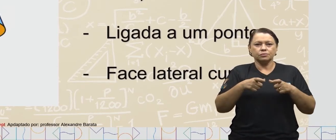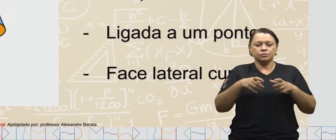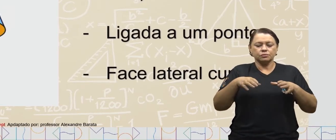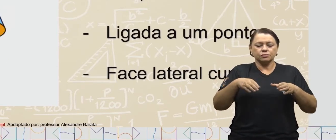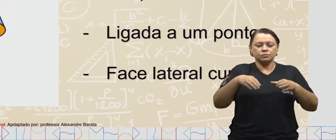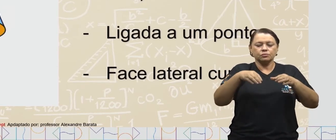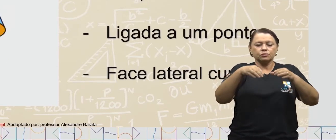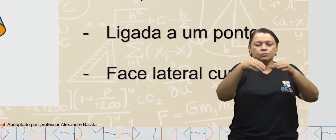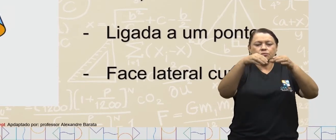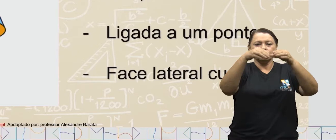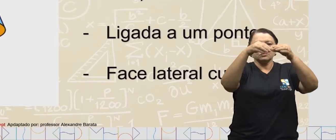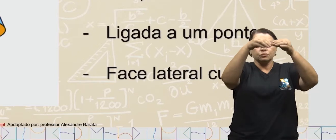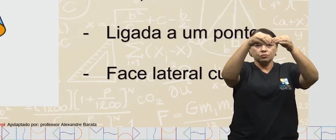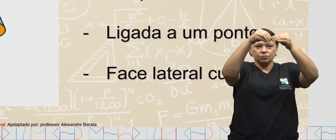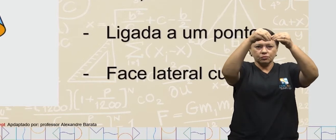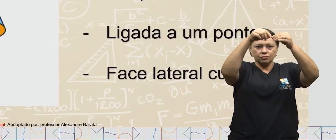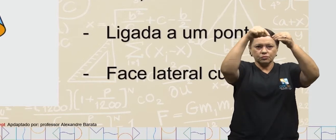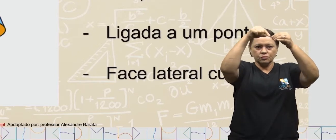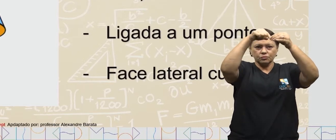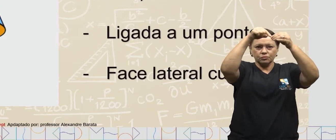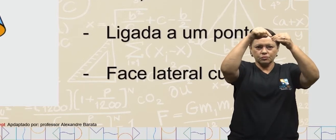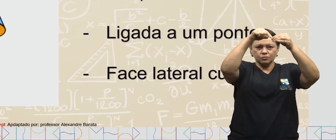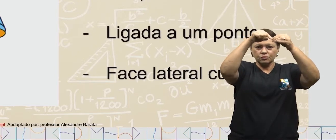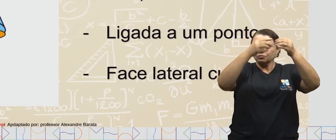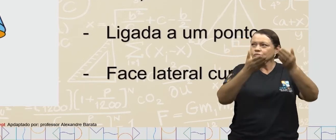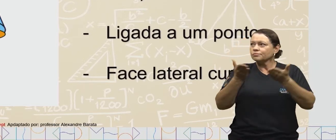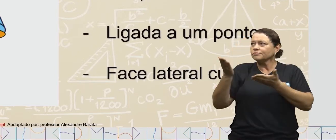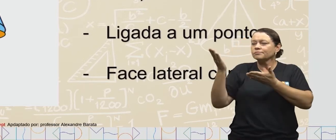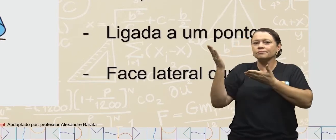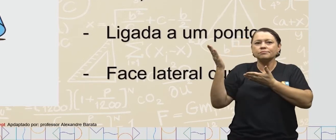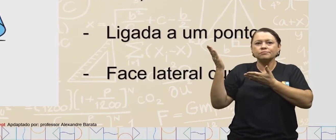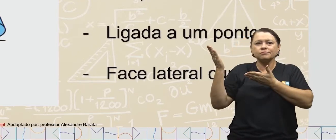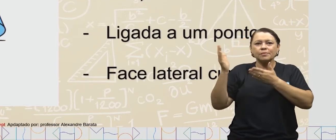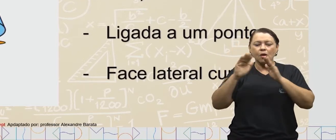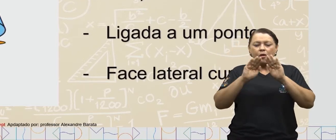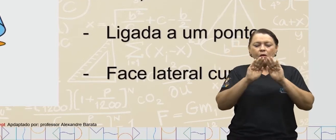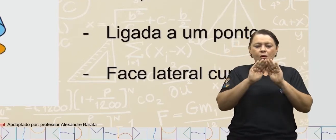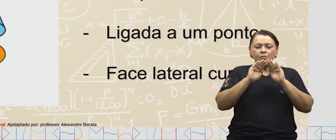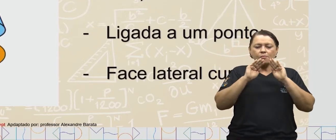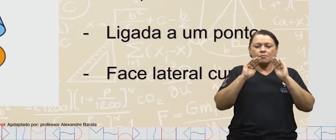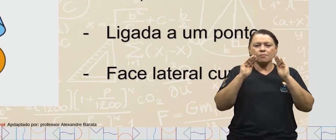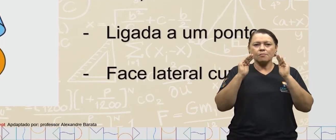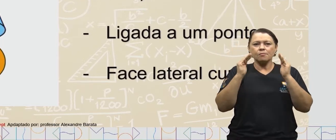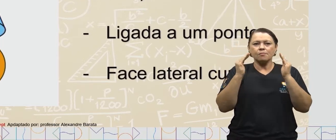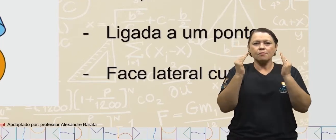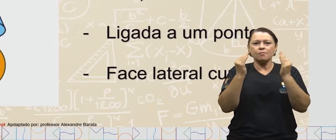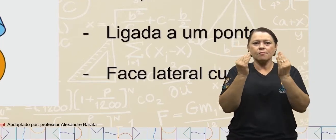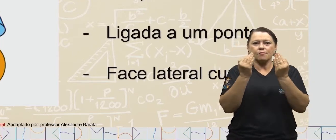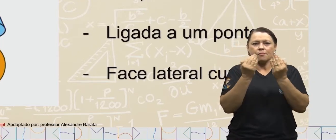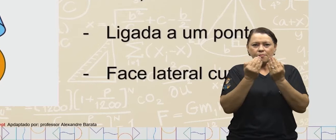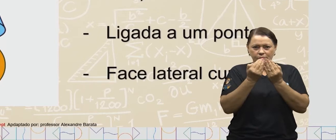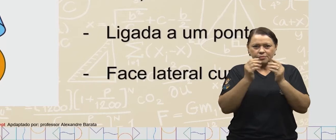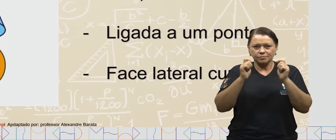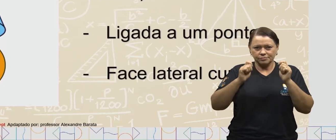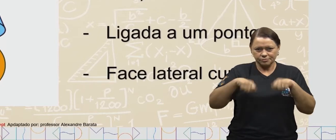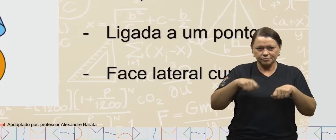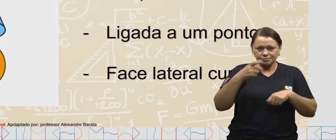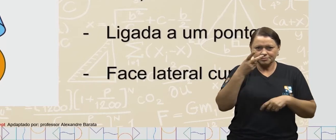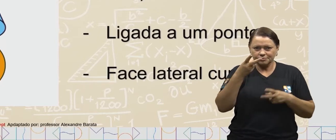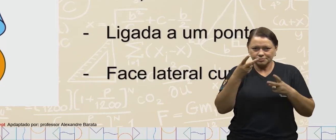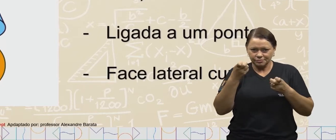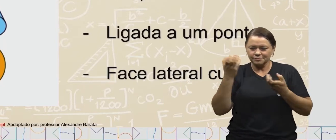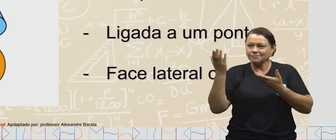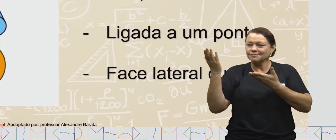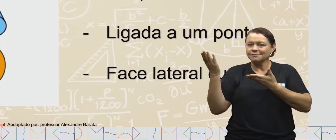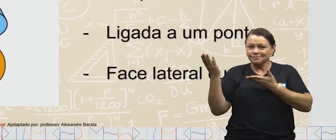ponto é ligado por uma face lateral curva, como você pode ver aí na tela, na sua planificação.